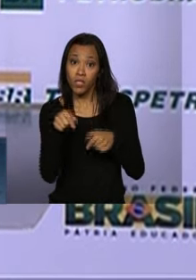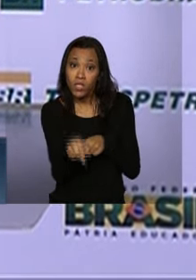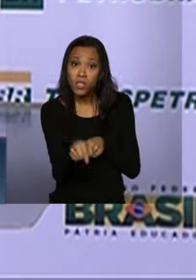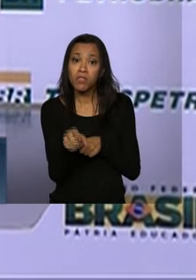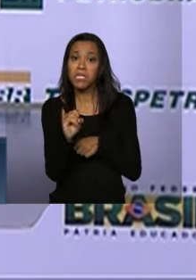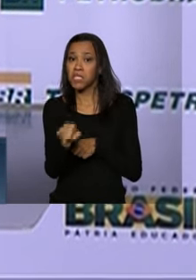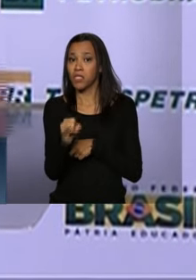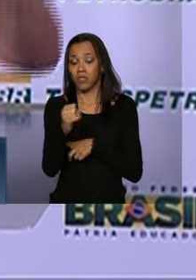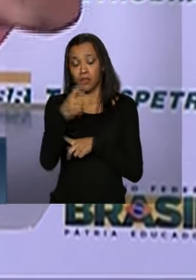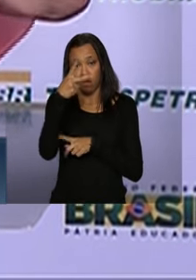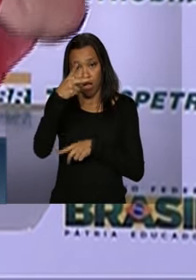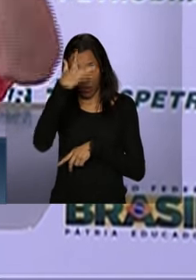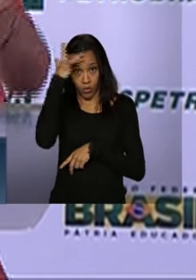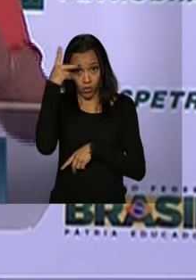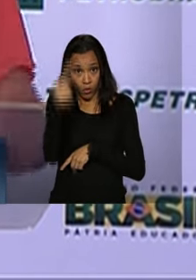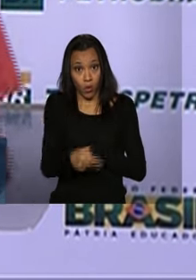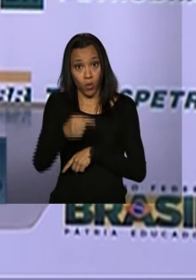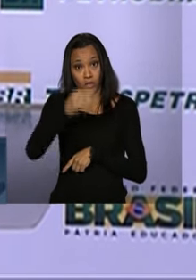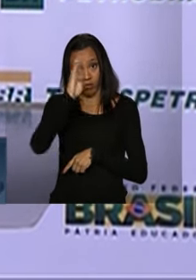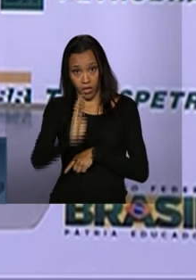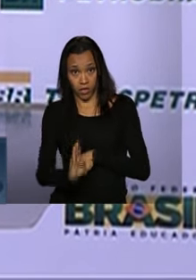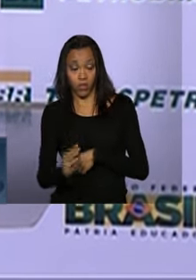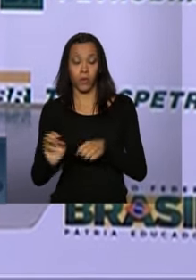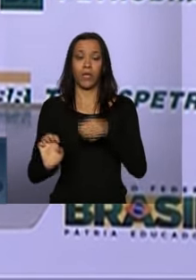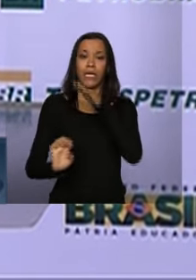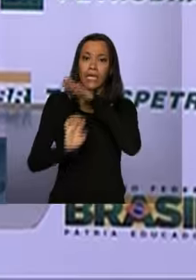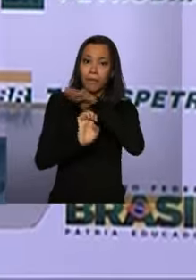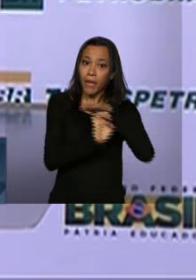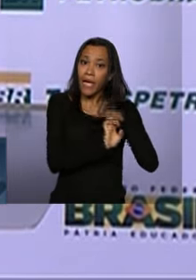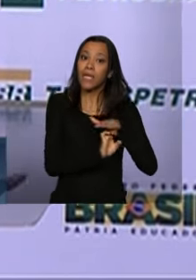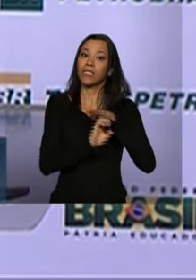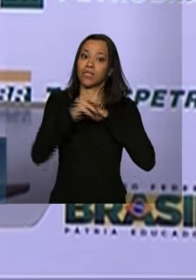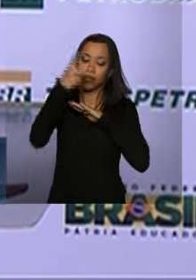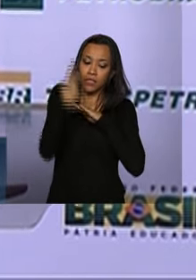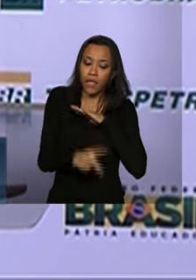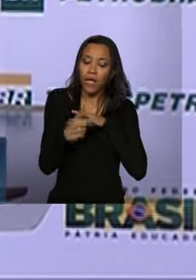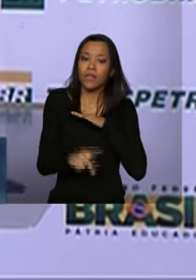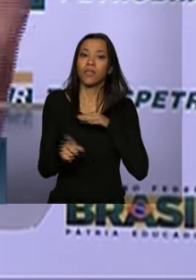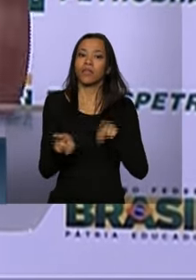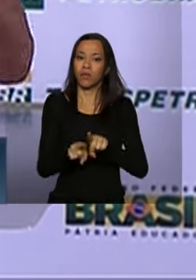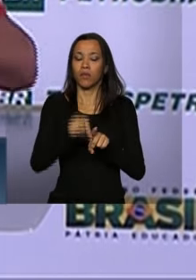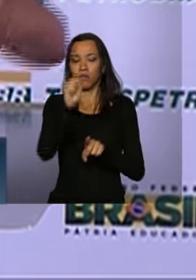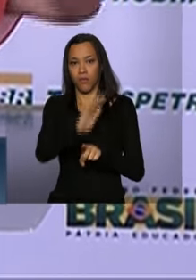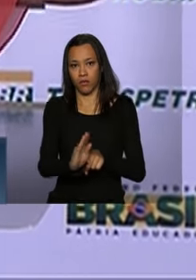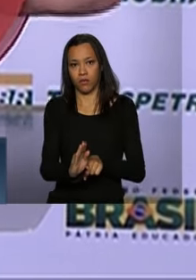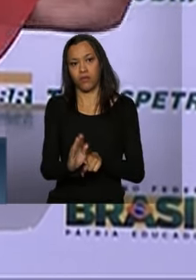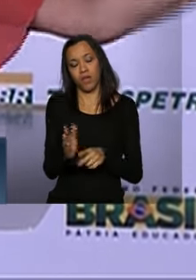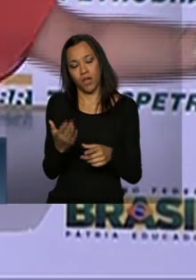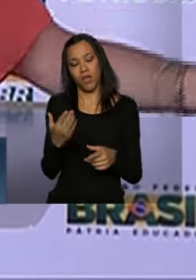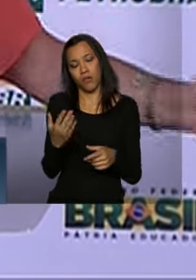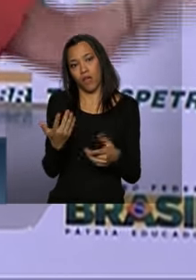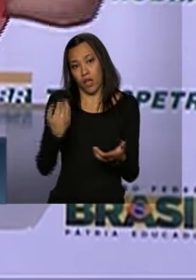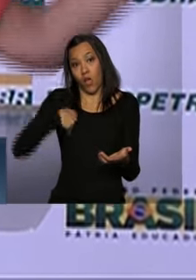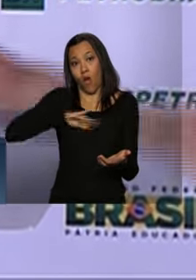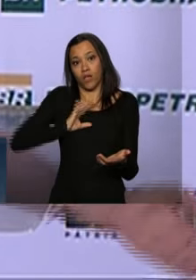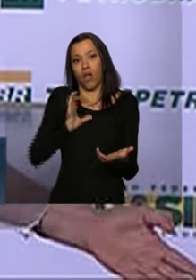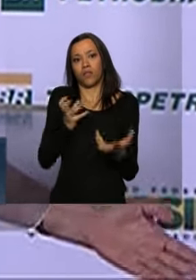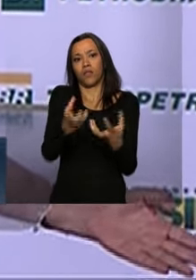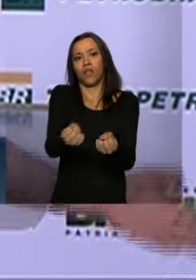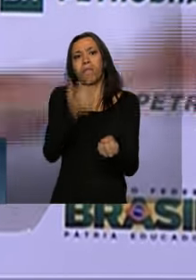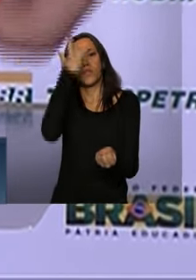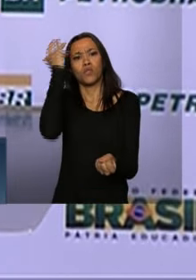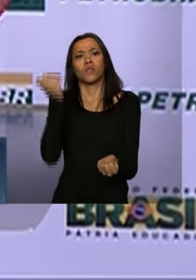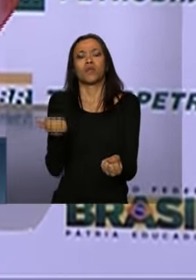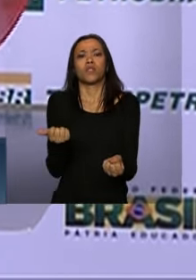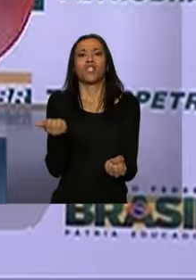trabalhadores brasileiros, por empresas aqui instaladas nesse país, e aí nós aceitamos